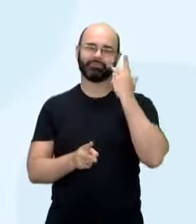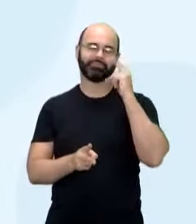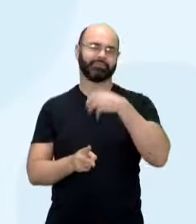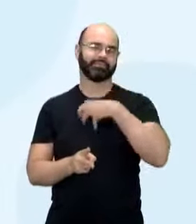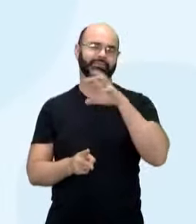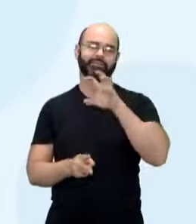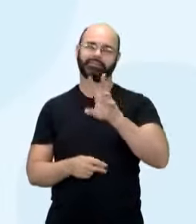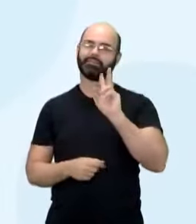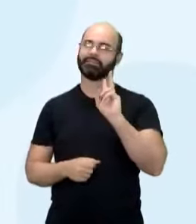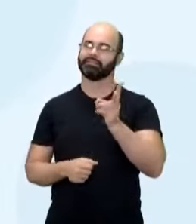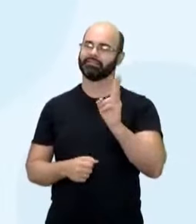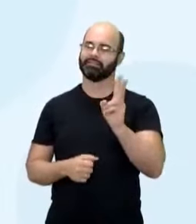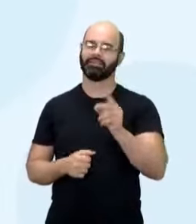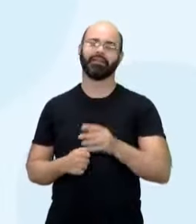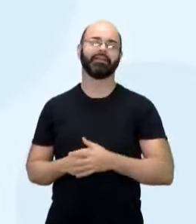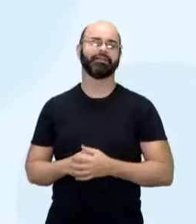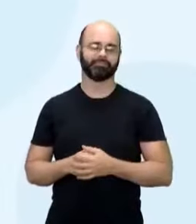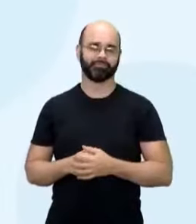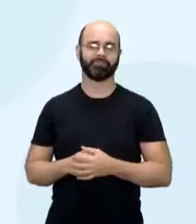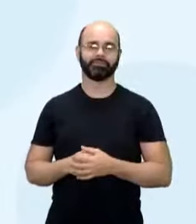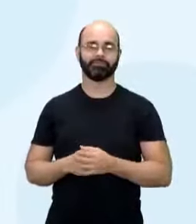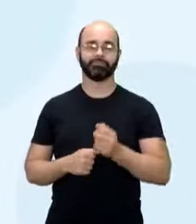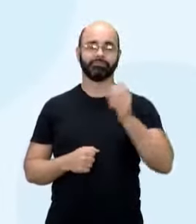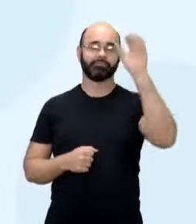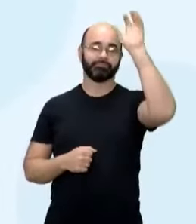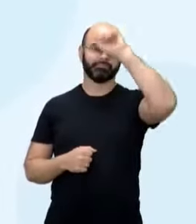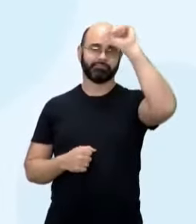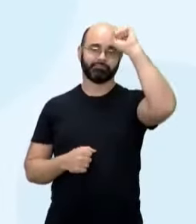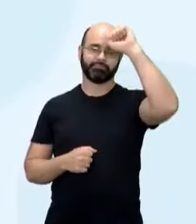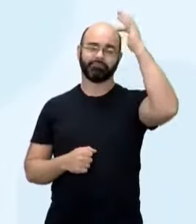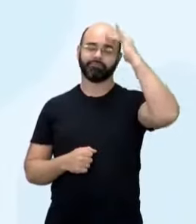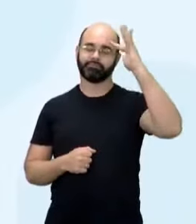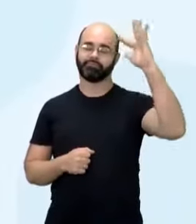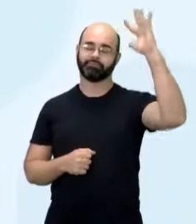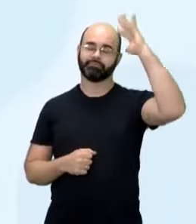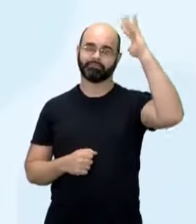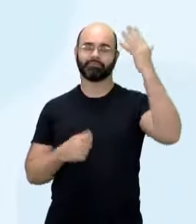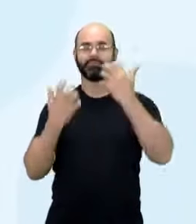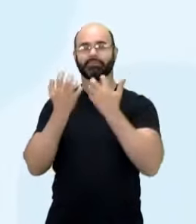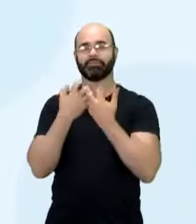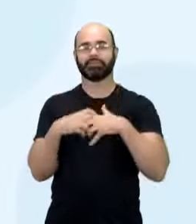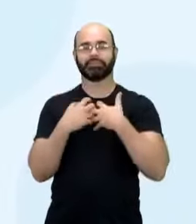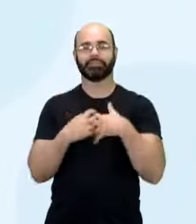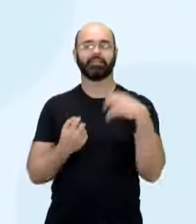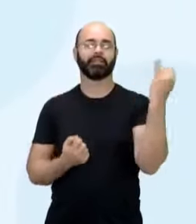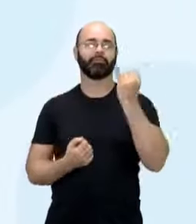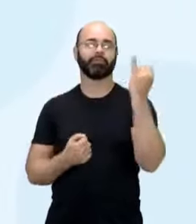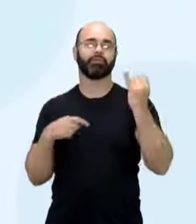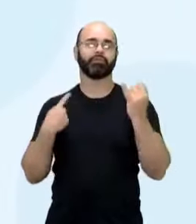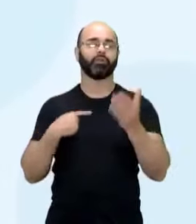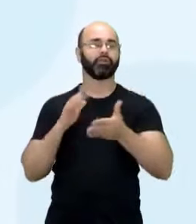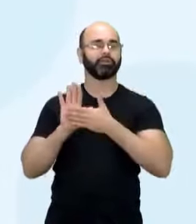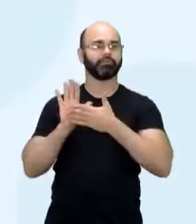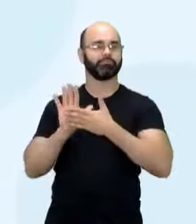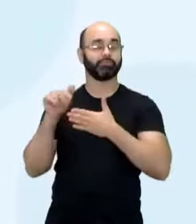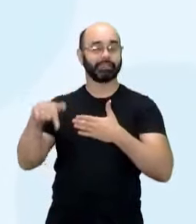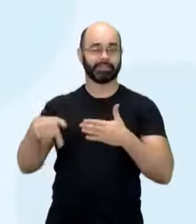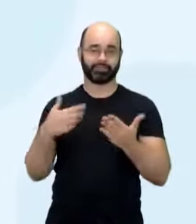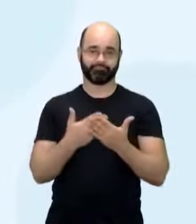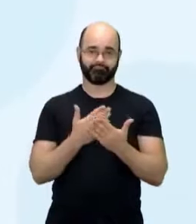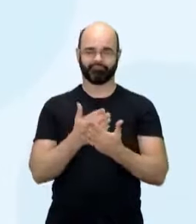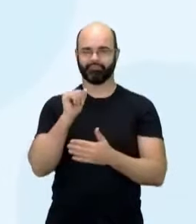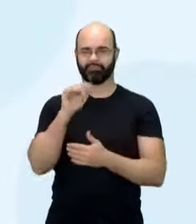importante. Então, para que a gente possa ampliar essa reflexão nesse movimento de as propostas que a gente faz aqui nos nossos encontros,